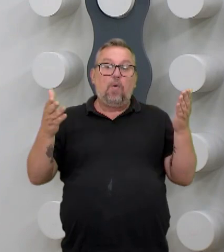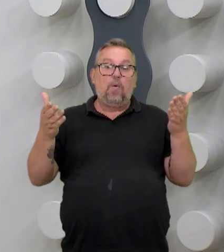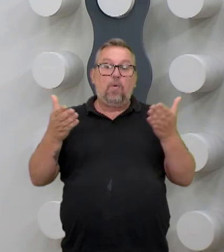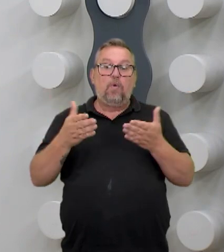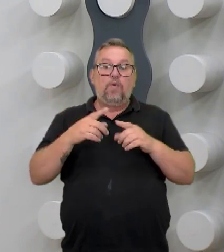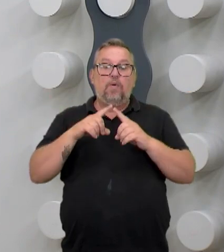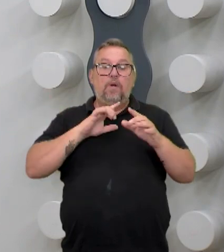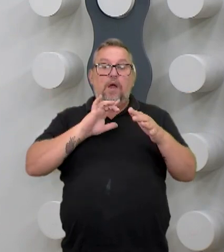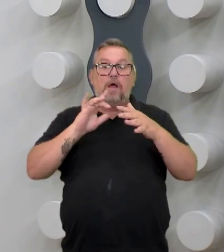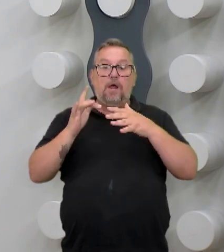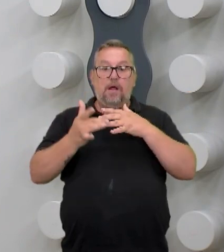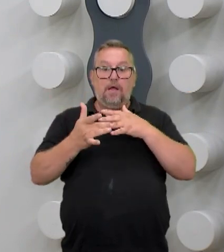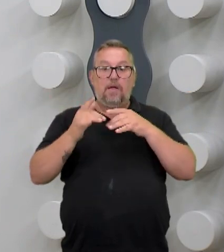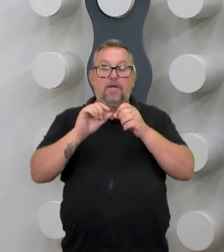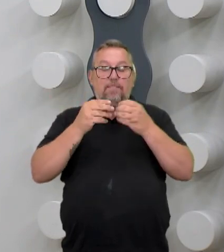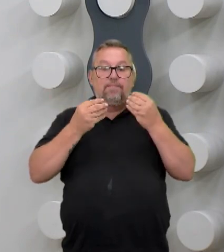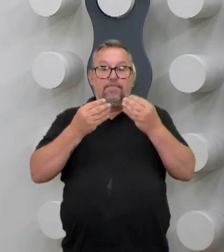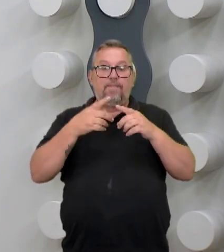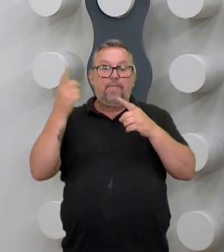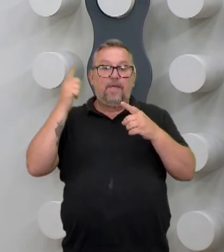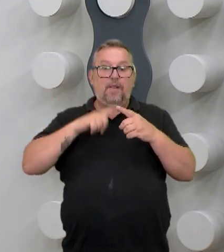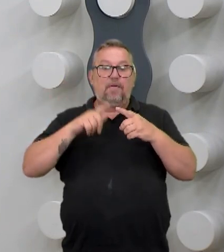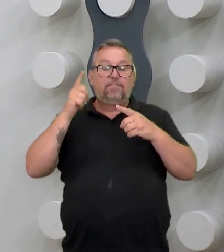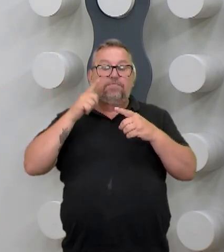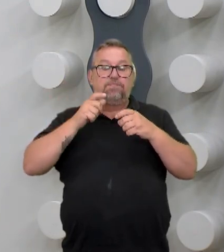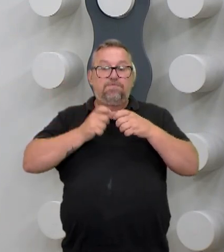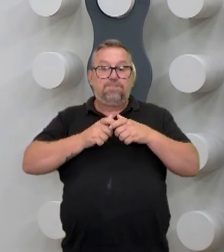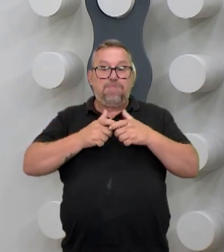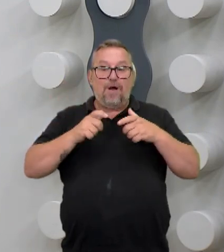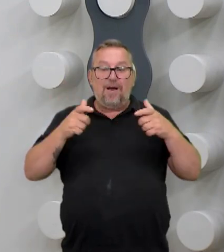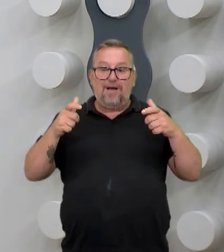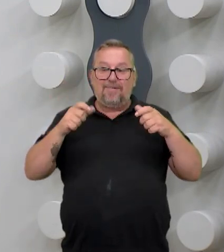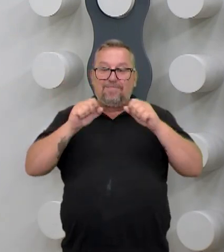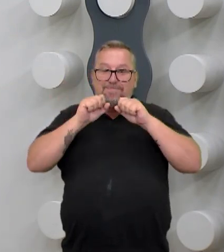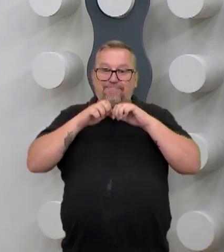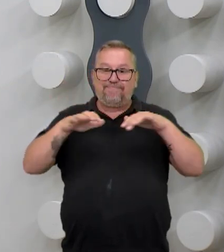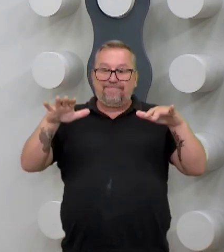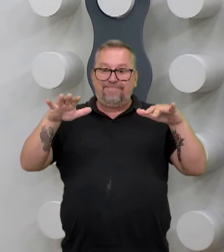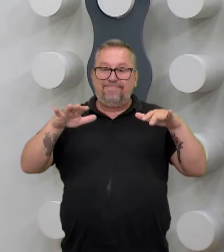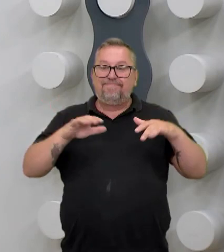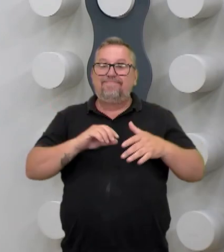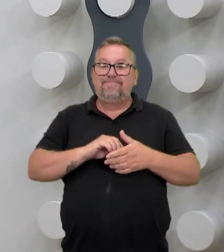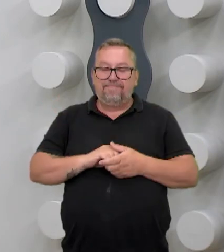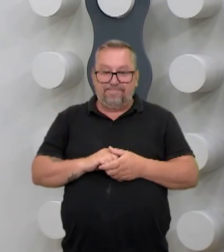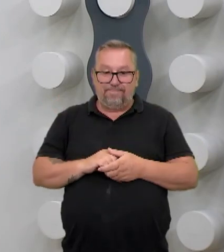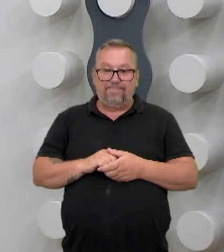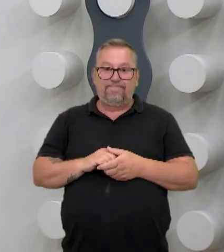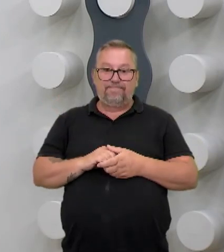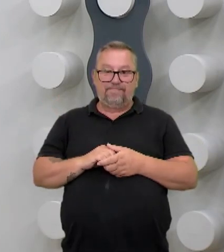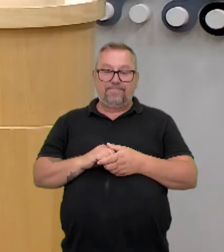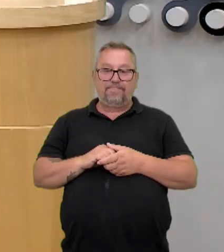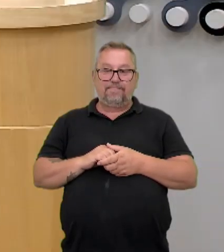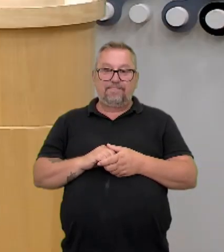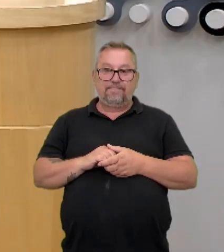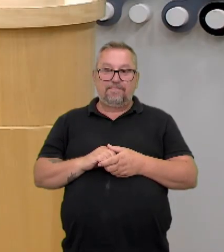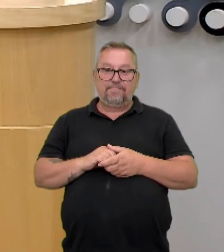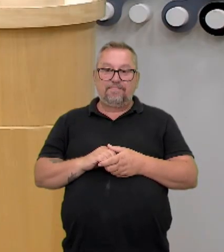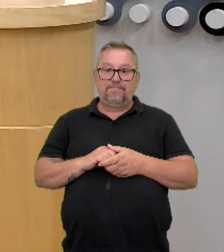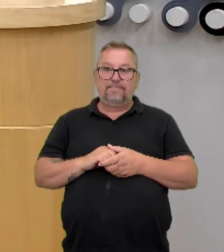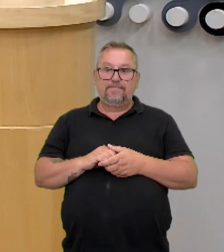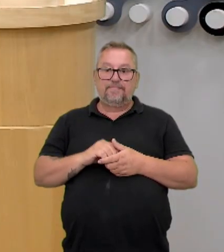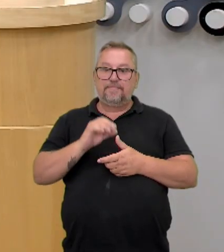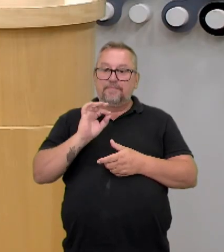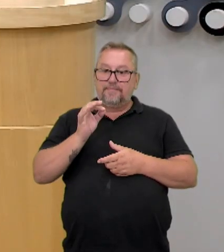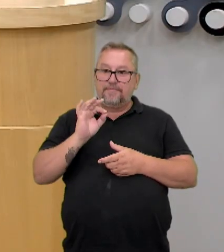as redes sociais deram espaço para eles acabaram ganhando espaço na audiência do público e chega na grande mídia, porque não tem como se ignorar. Isso é